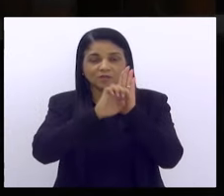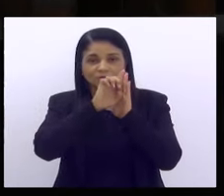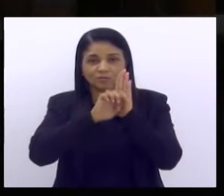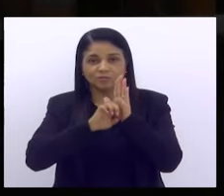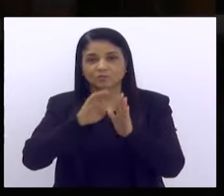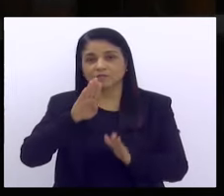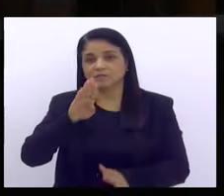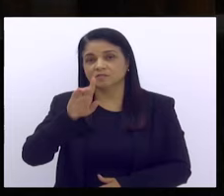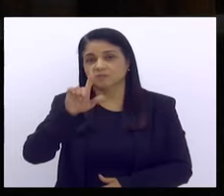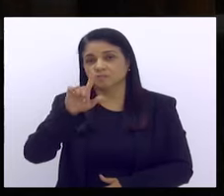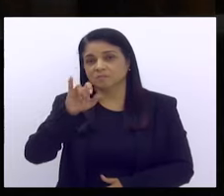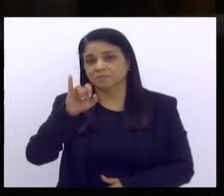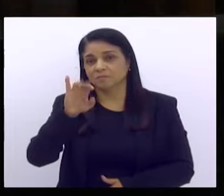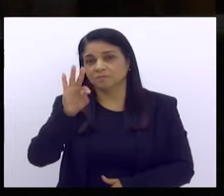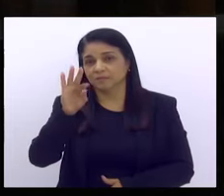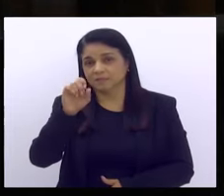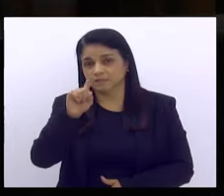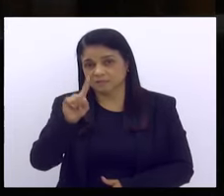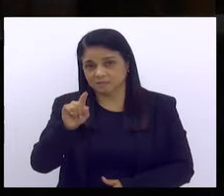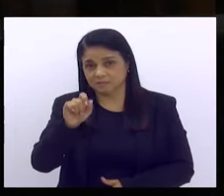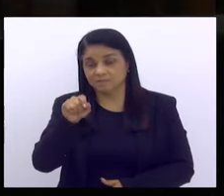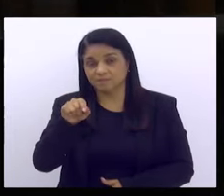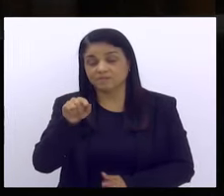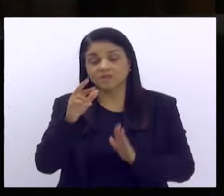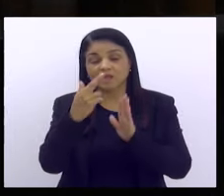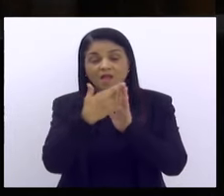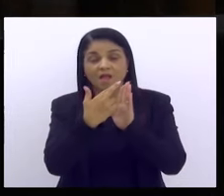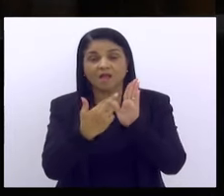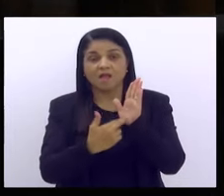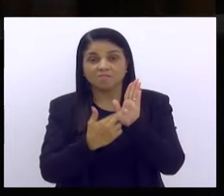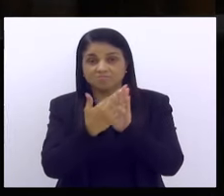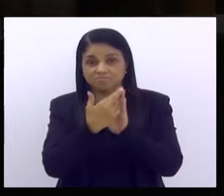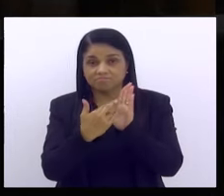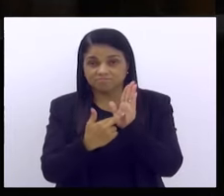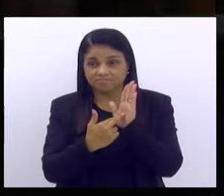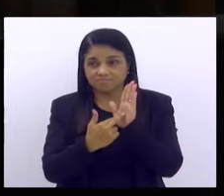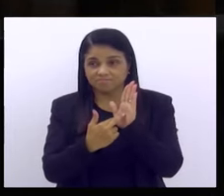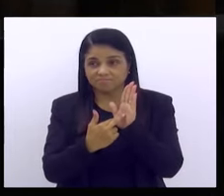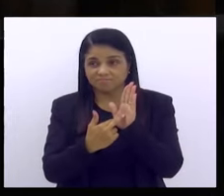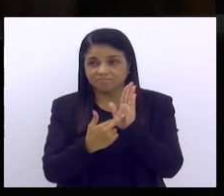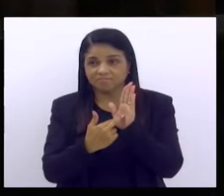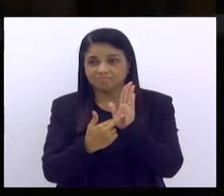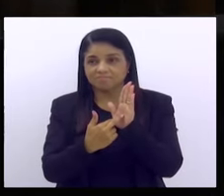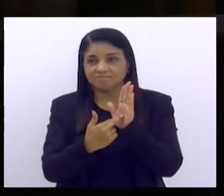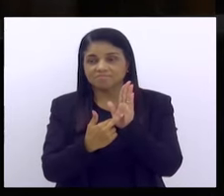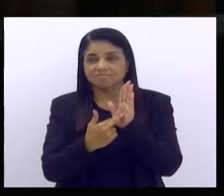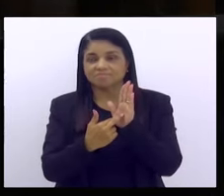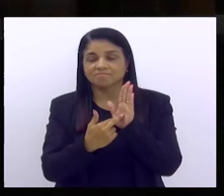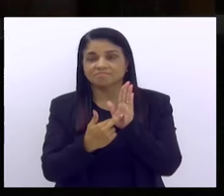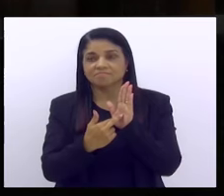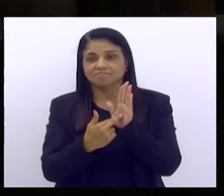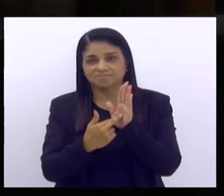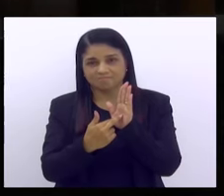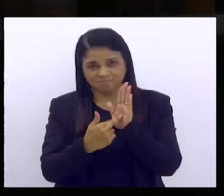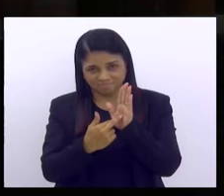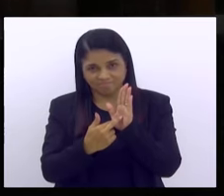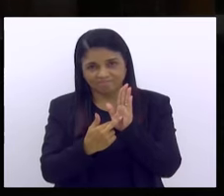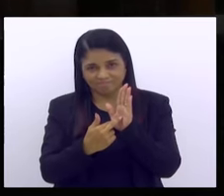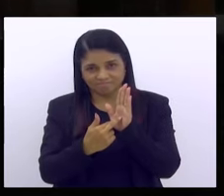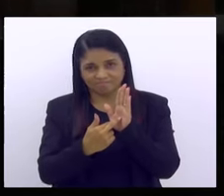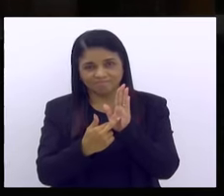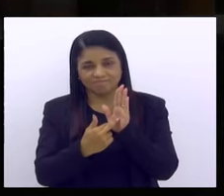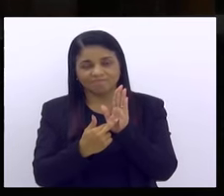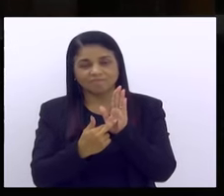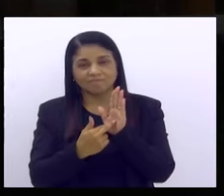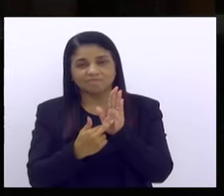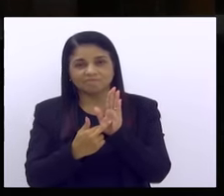Blitzes, regulamentar toda essa questão, para que haja modicidade, para